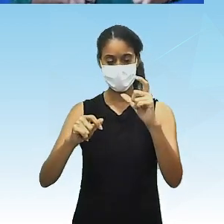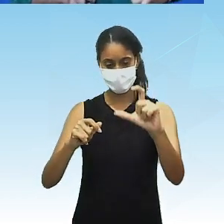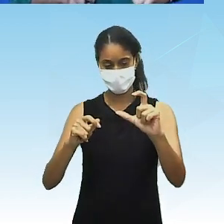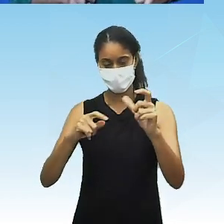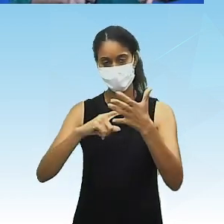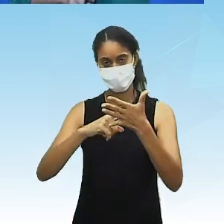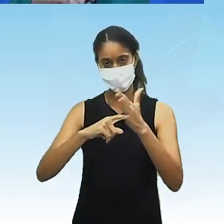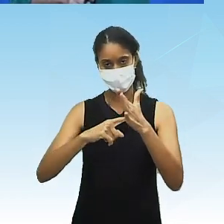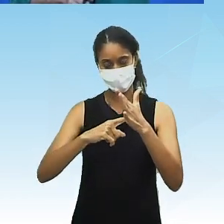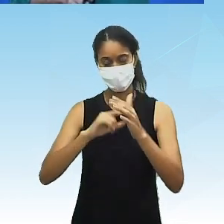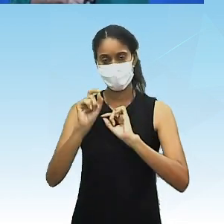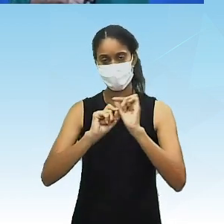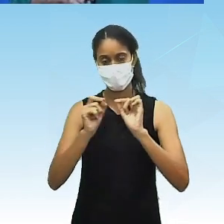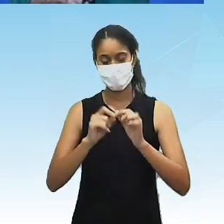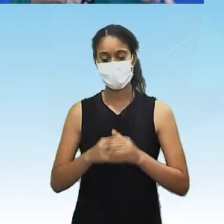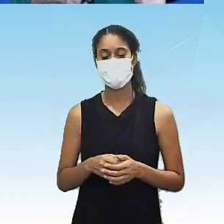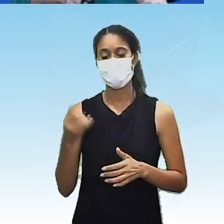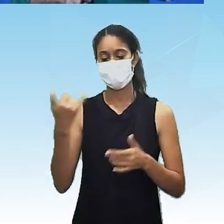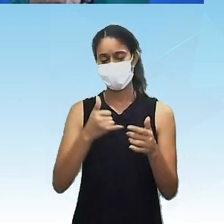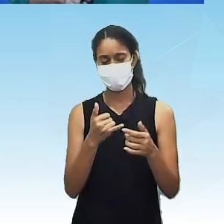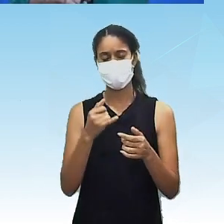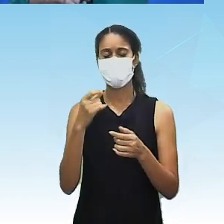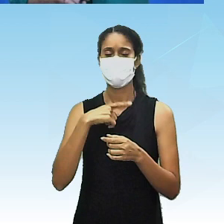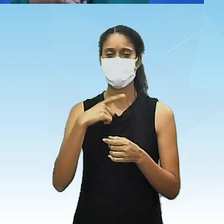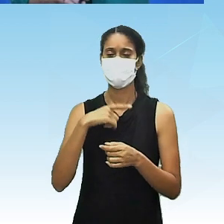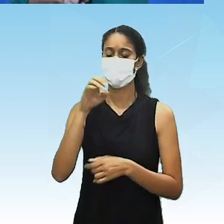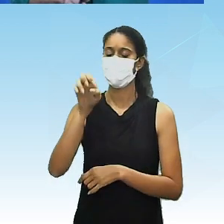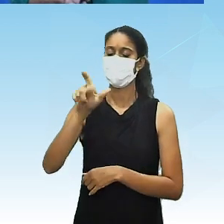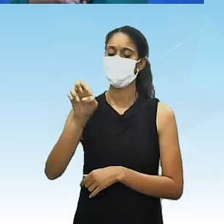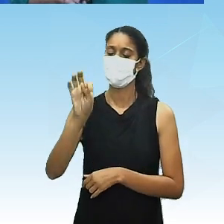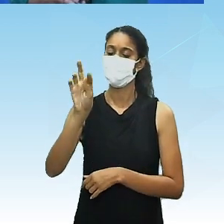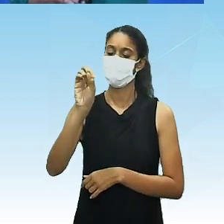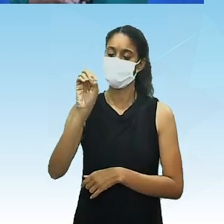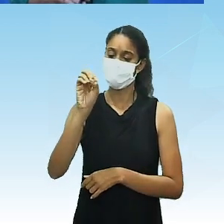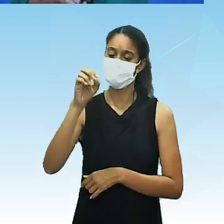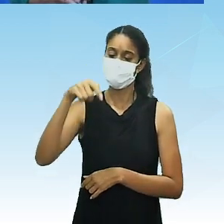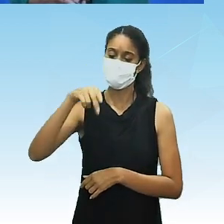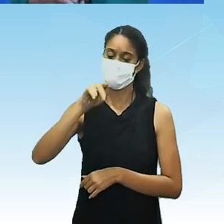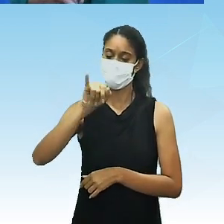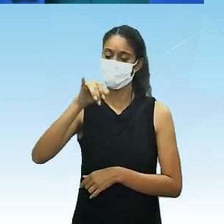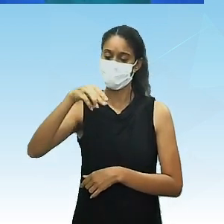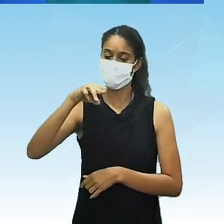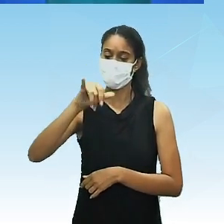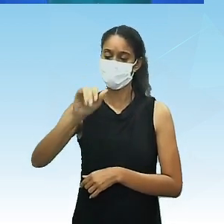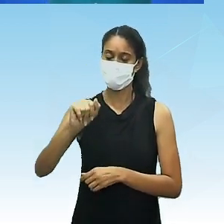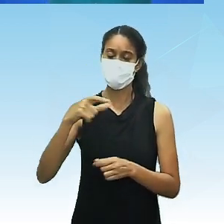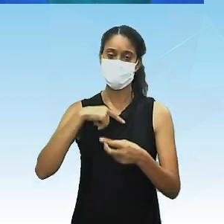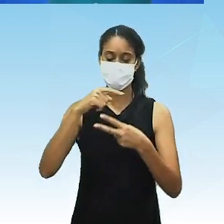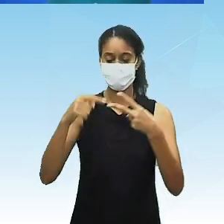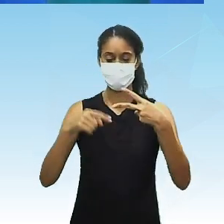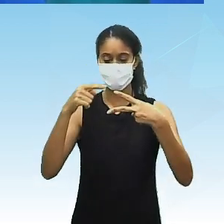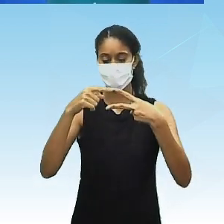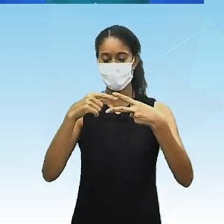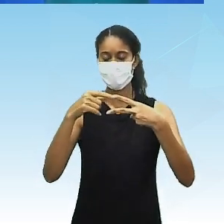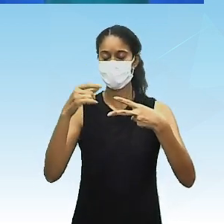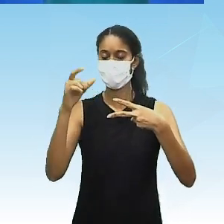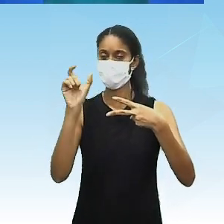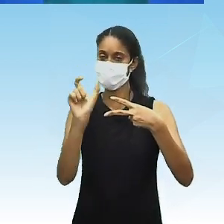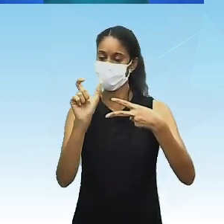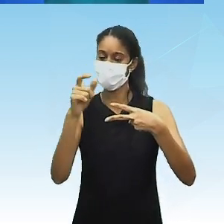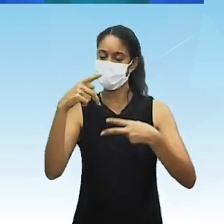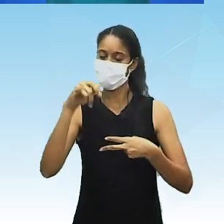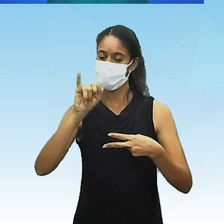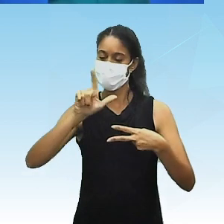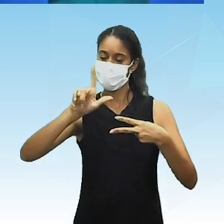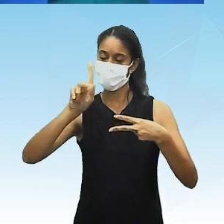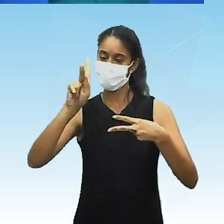eletroquímica, certo? É uma parte da eletroquímica que a gente estuda. A gente estuda duas partes, a pilha e a eletrólise. Nesse meio, quando dá tempo, que é